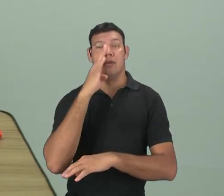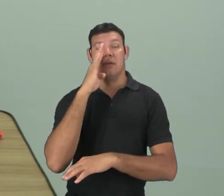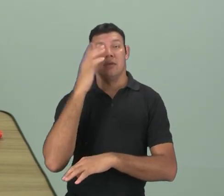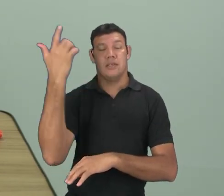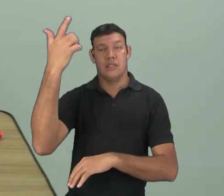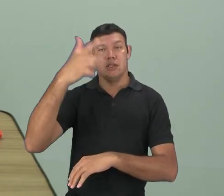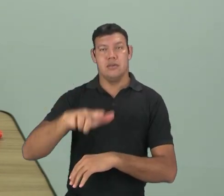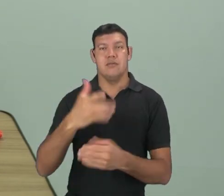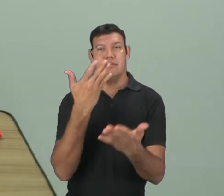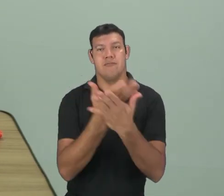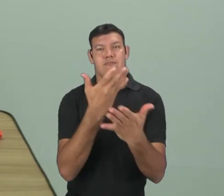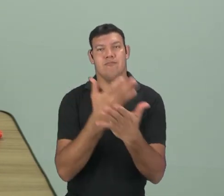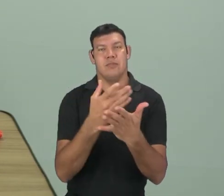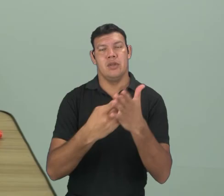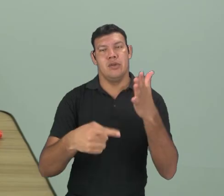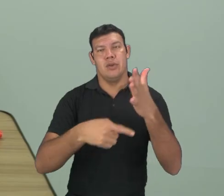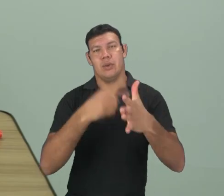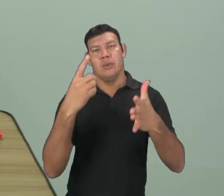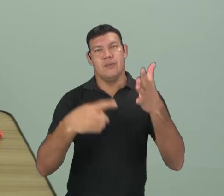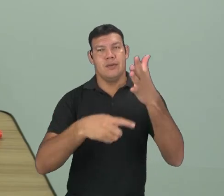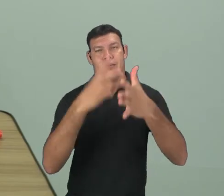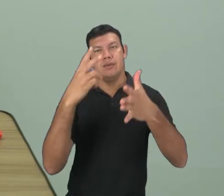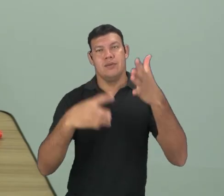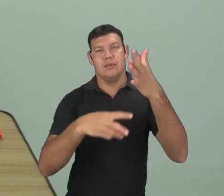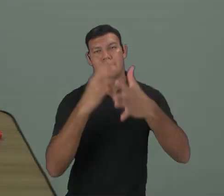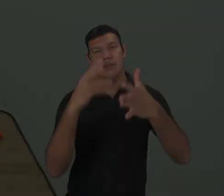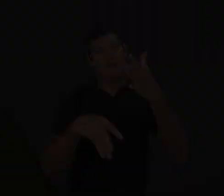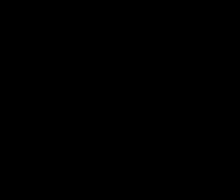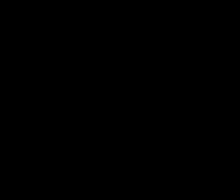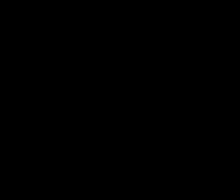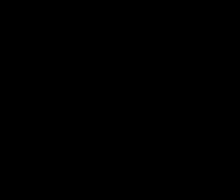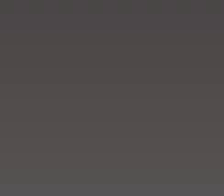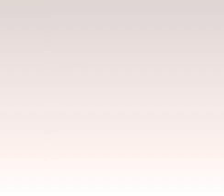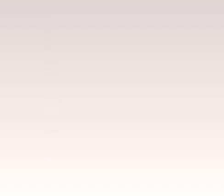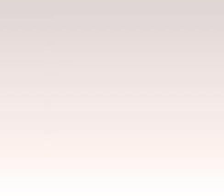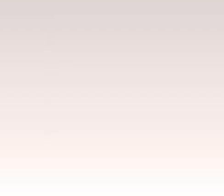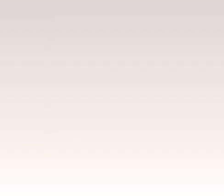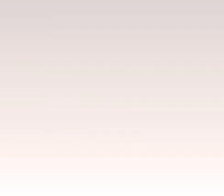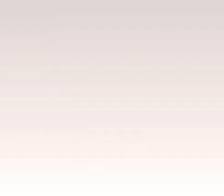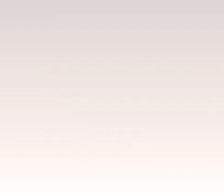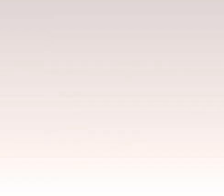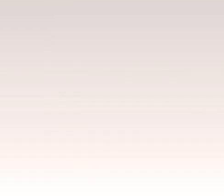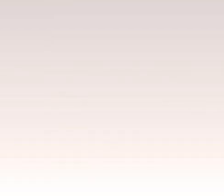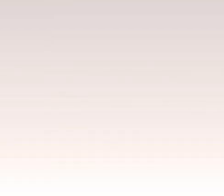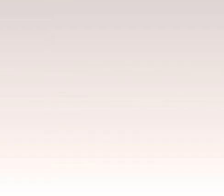essa aula quantas vezes você desejar. Até mais!